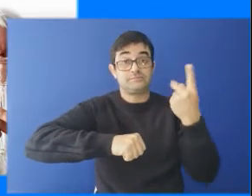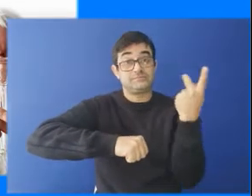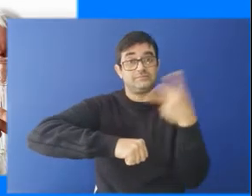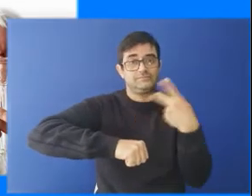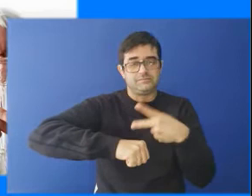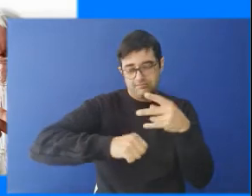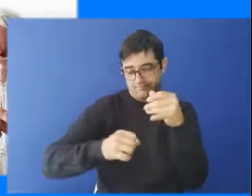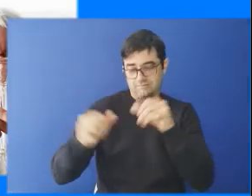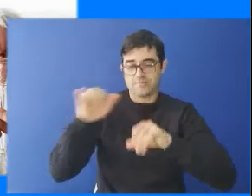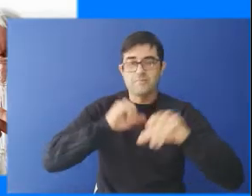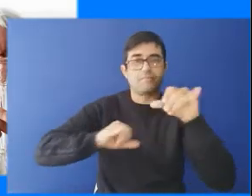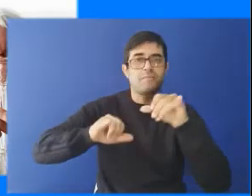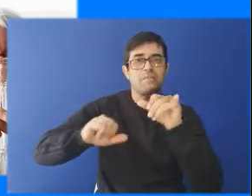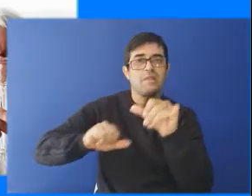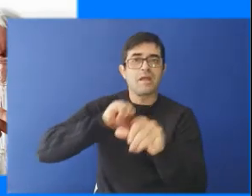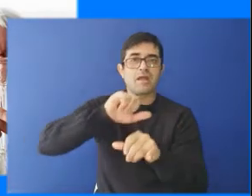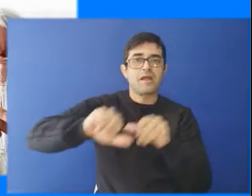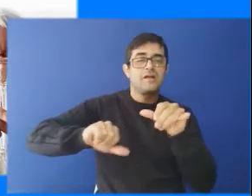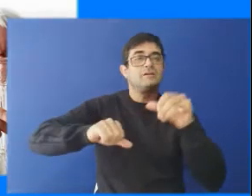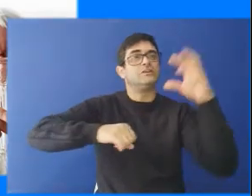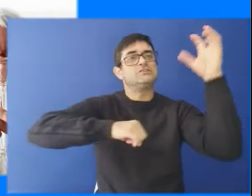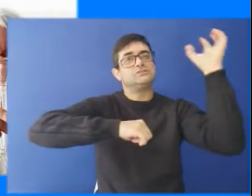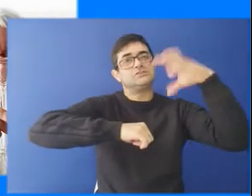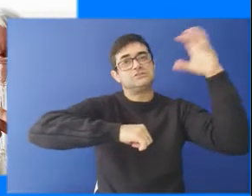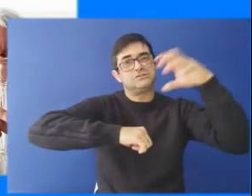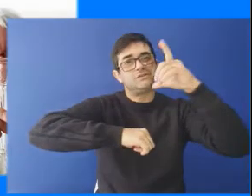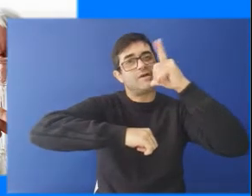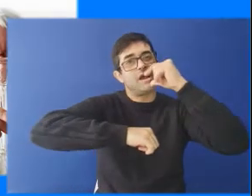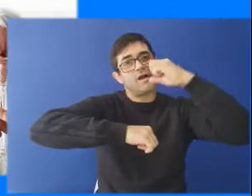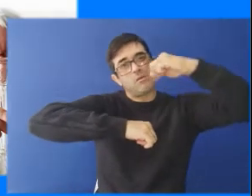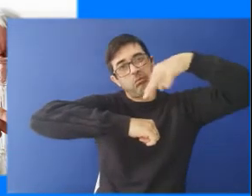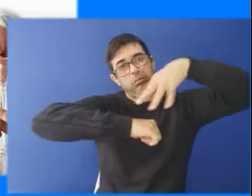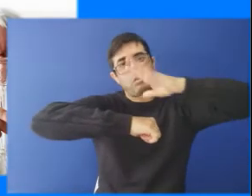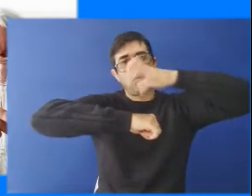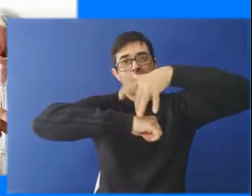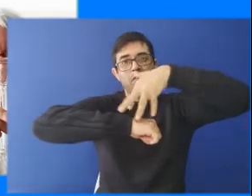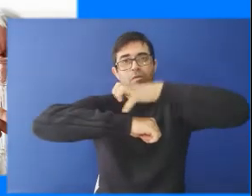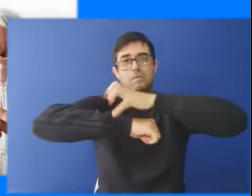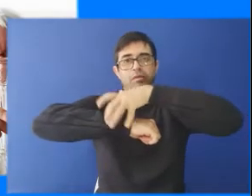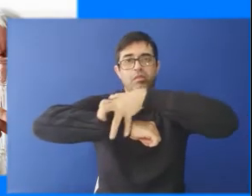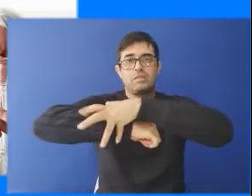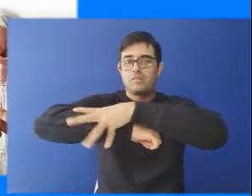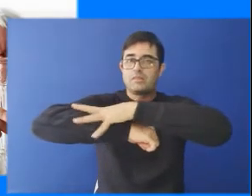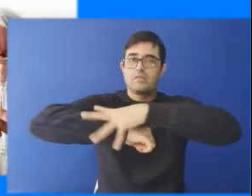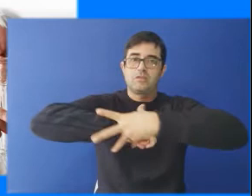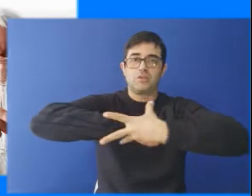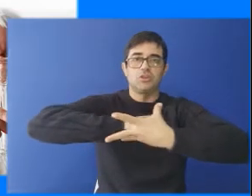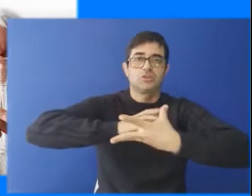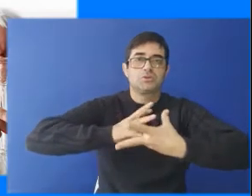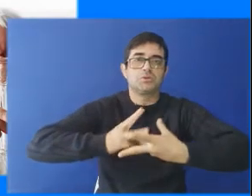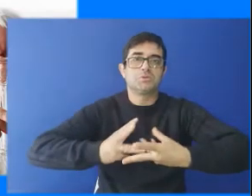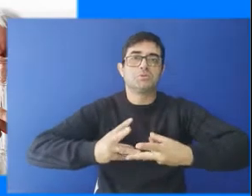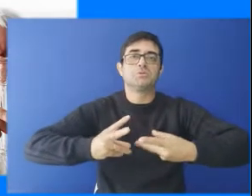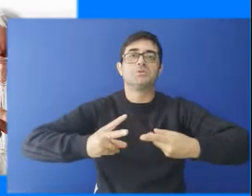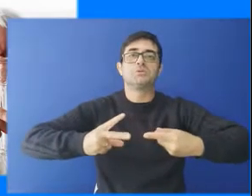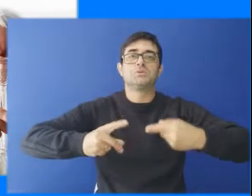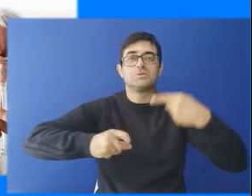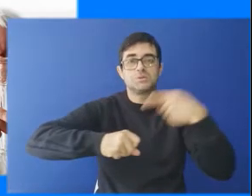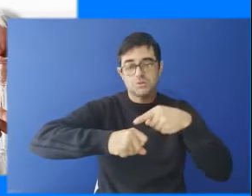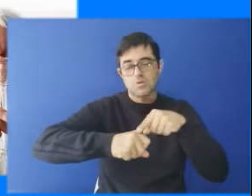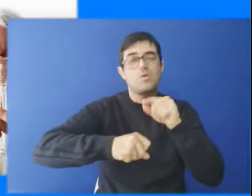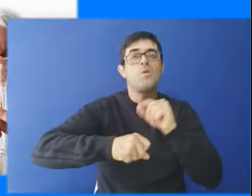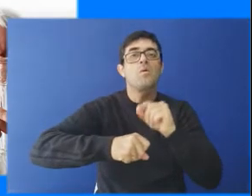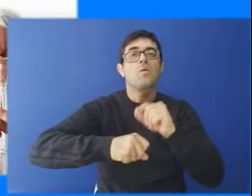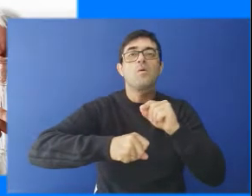passar do tempo, ação também química dessas substâncias. A chuva, né, a água da chuva vai dissolvendo essas substâncias